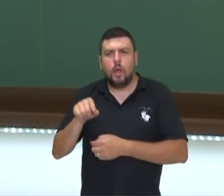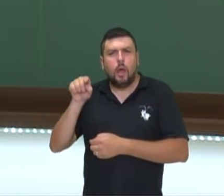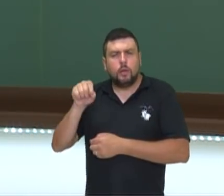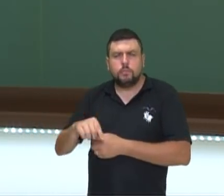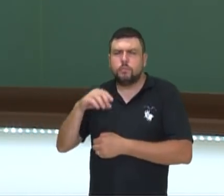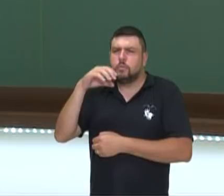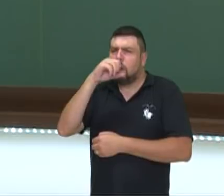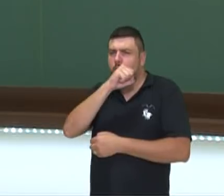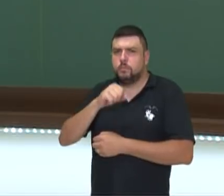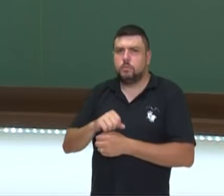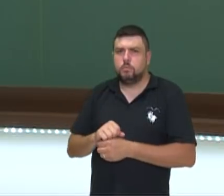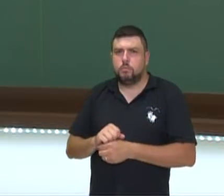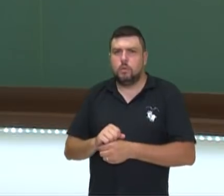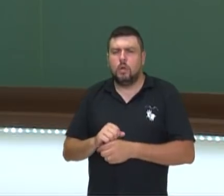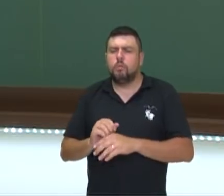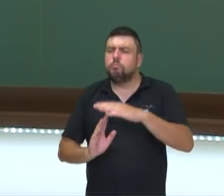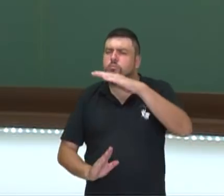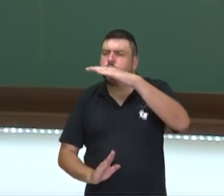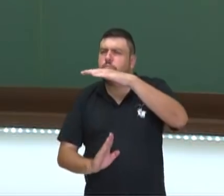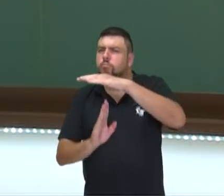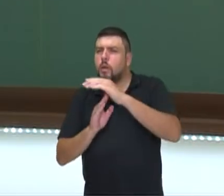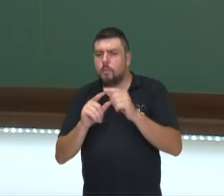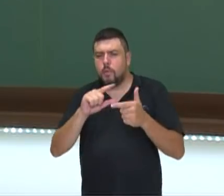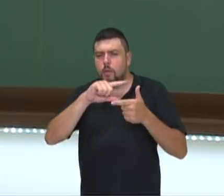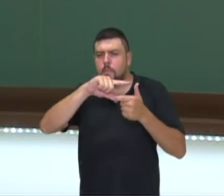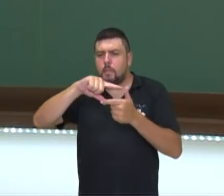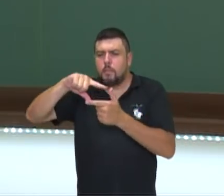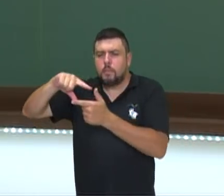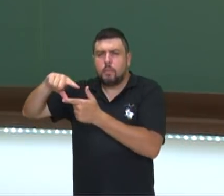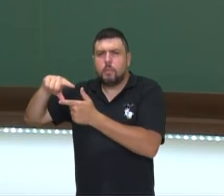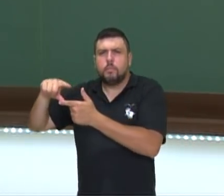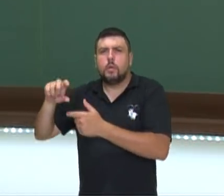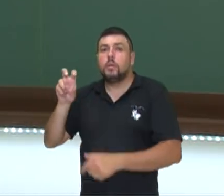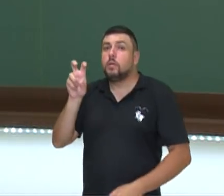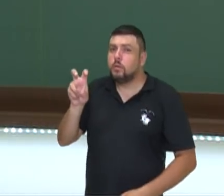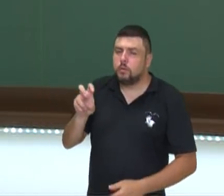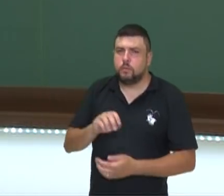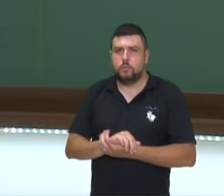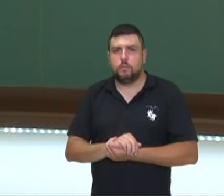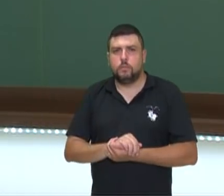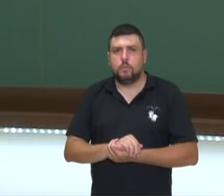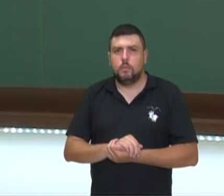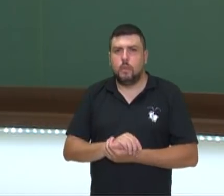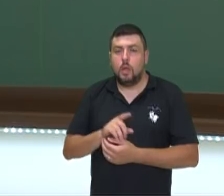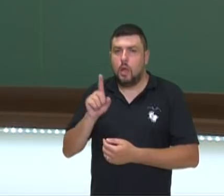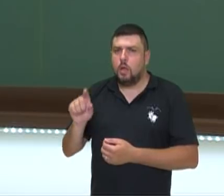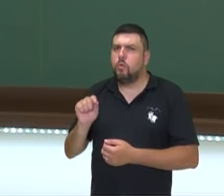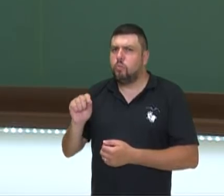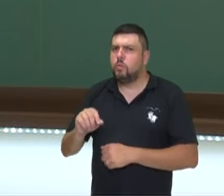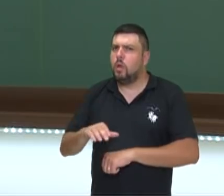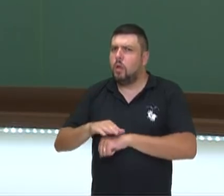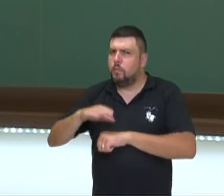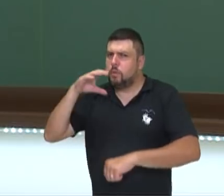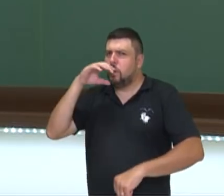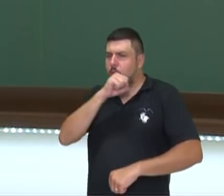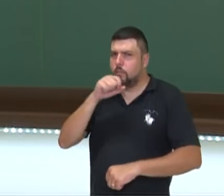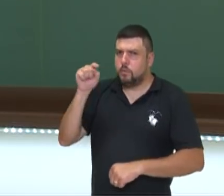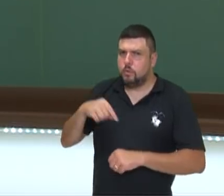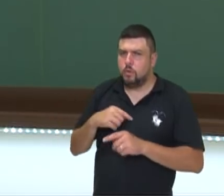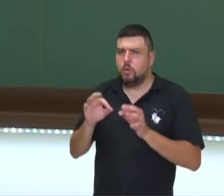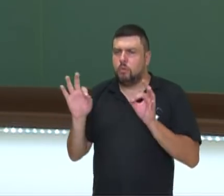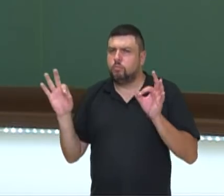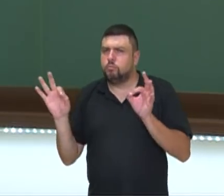no máximo 5 quadrinhos, sempre com uma ideia de humor ou crítica. Então, a comic strip, ela é mais rápida, ela é mais